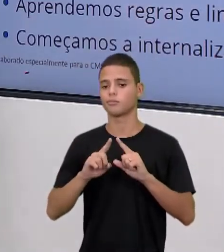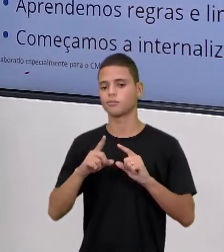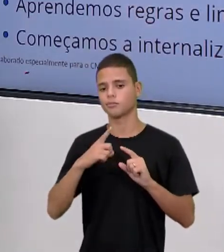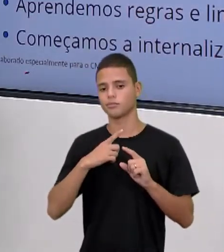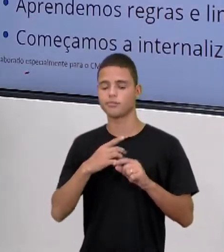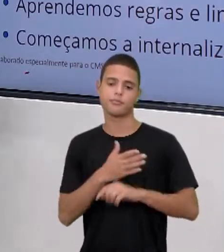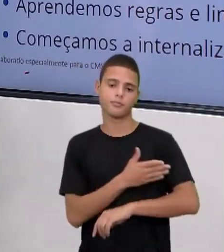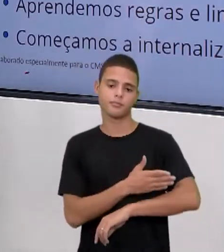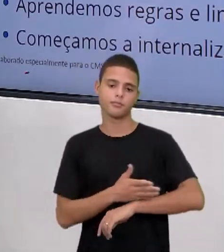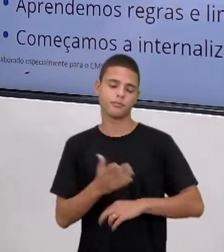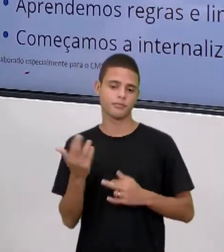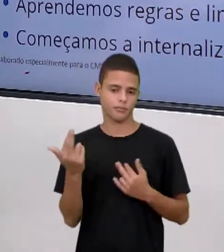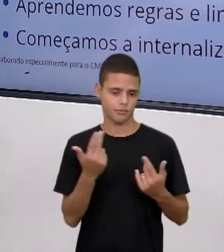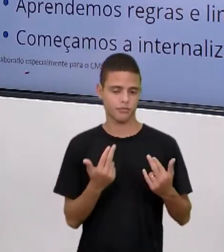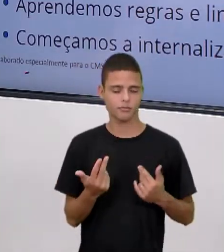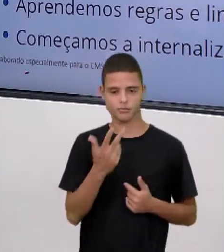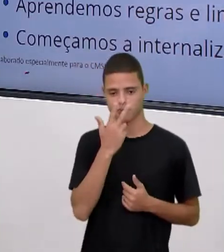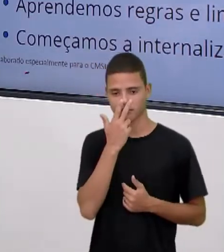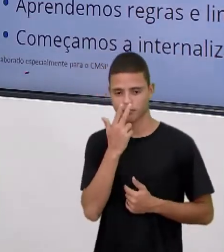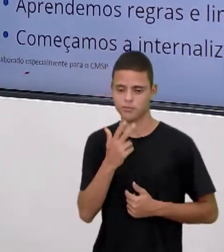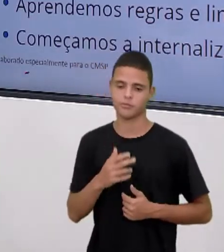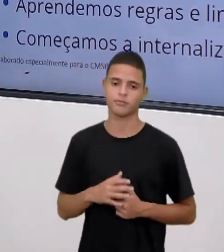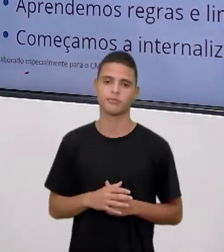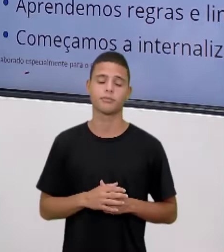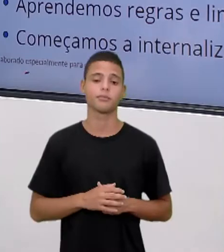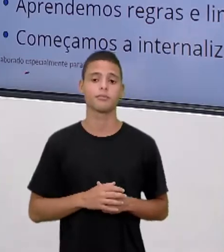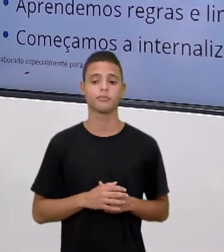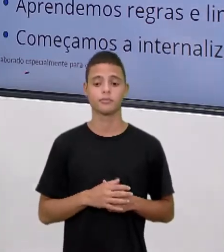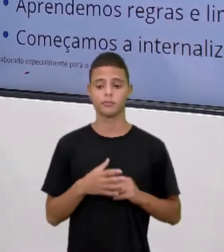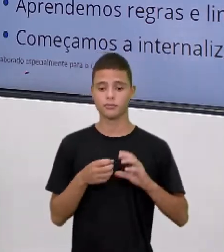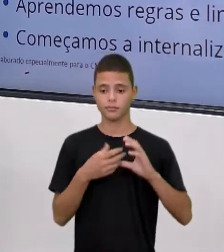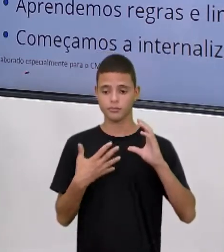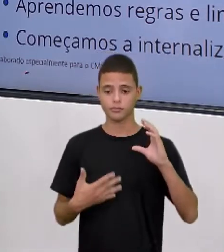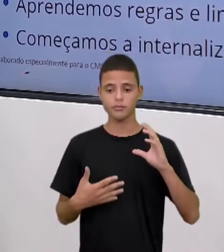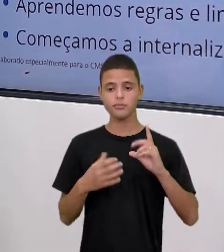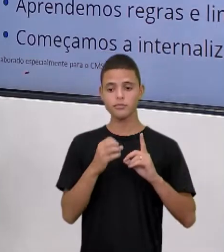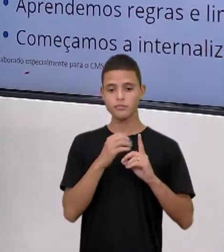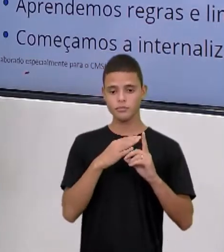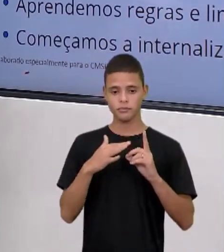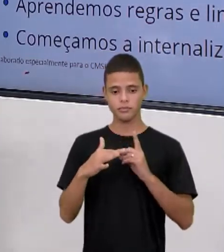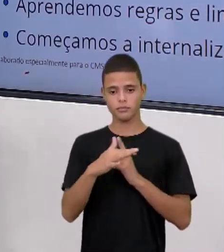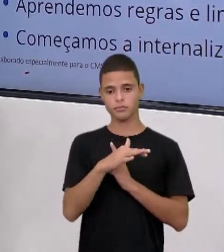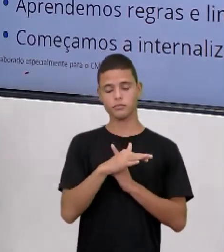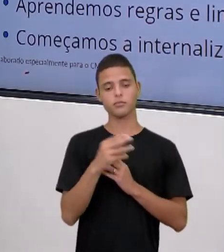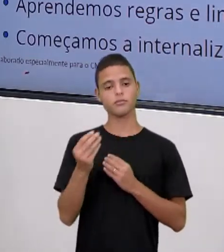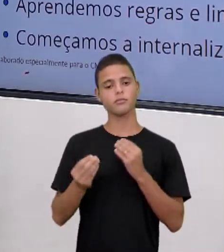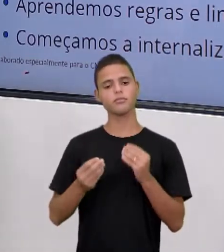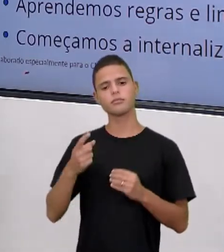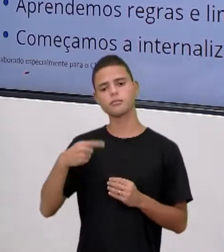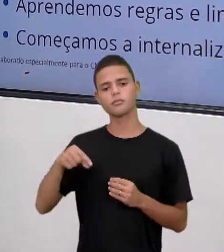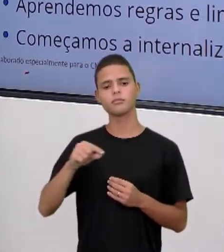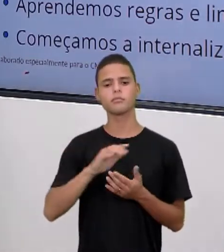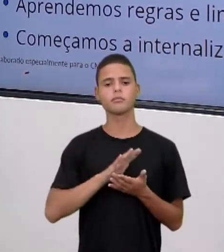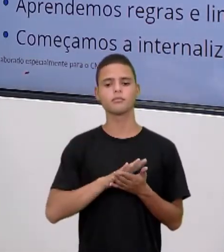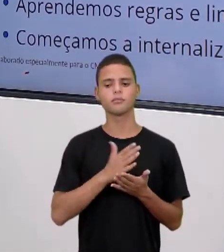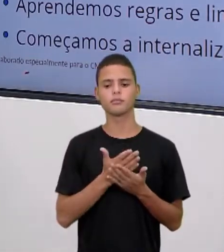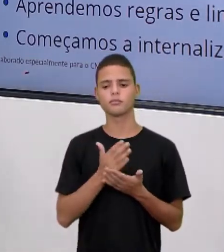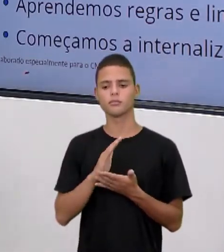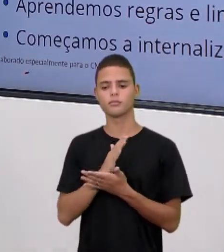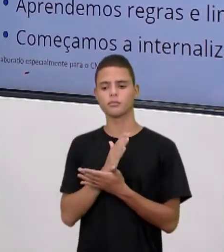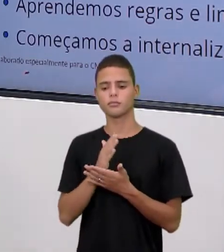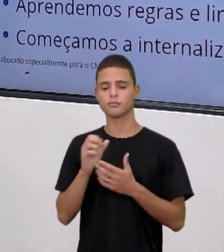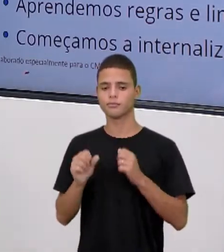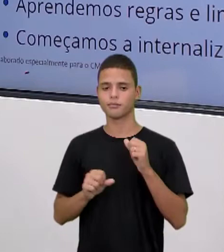a estar andando bem perto. E o aspecto social é justamente como a gente interpreta essas mudanças